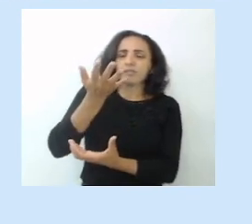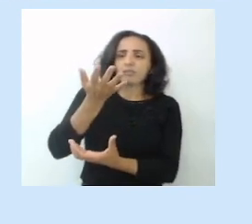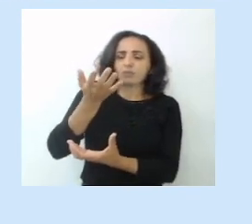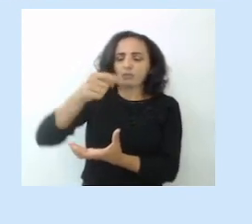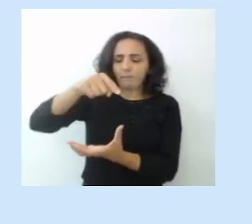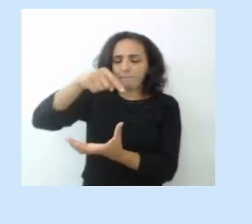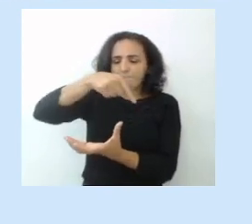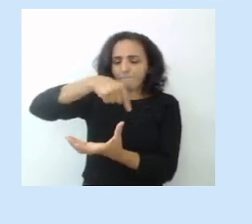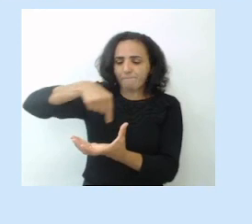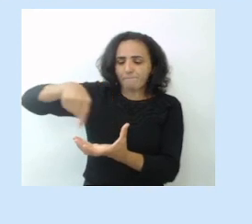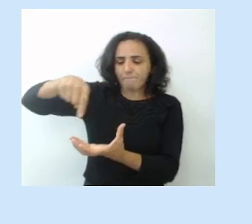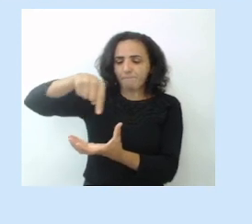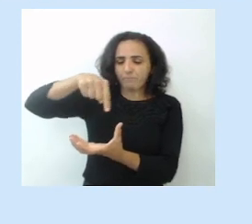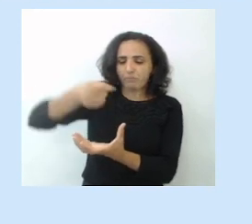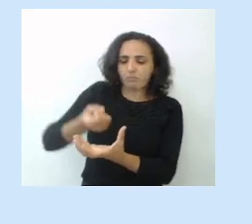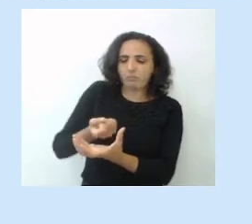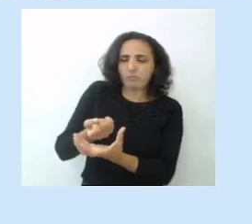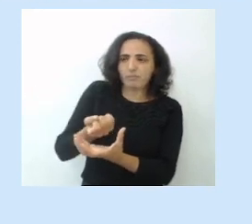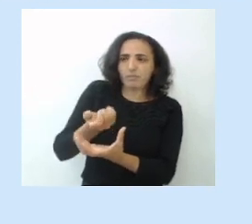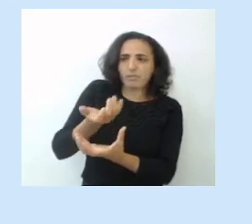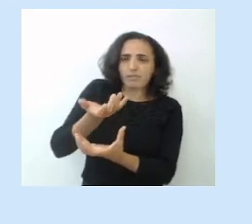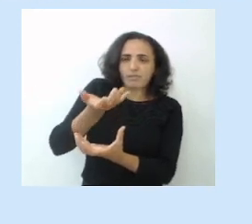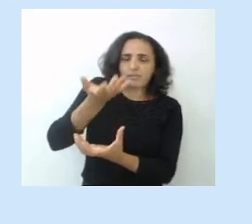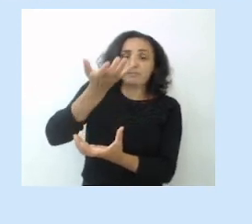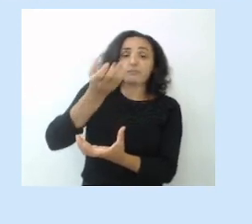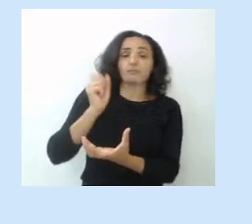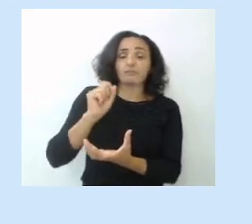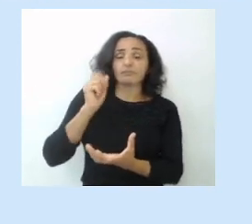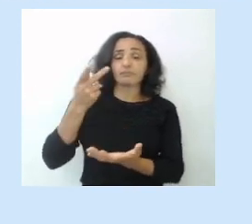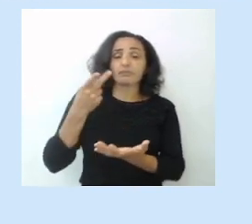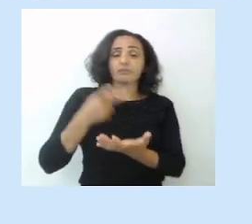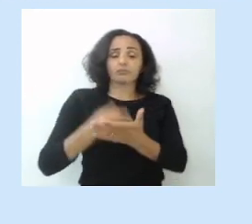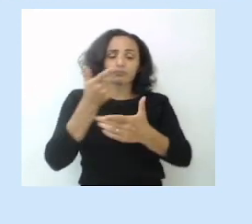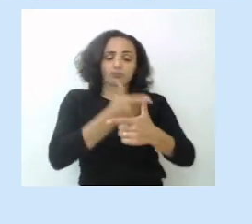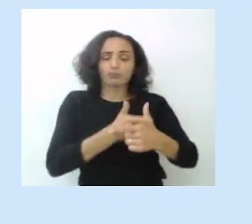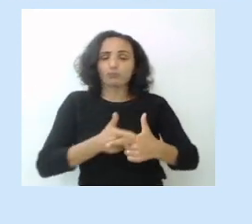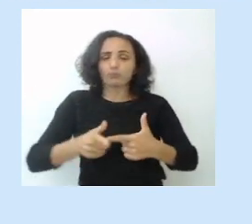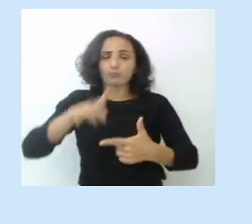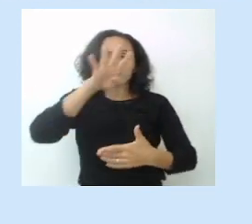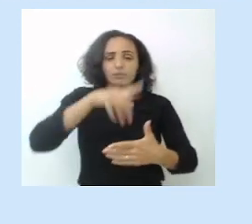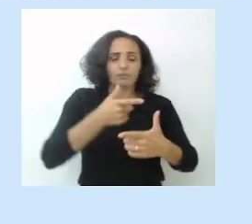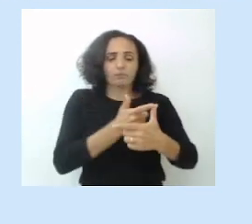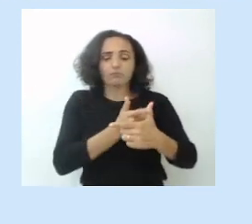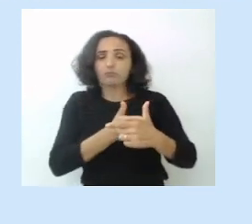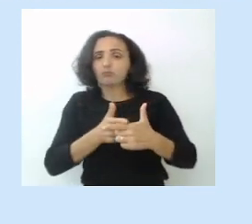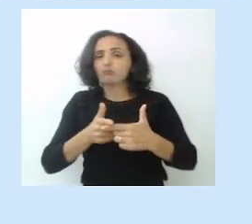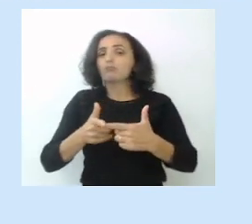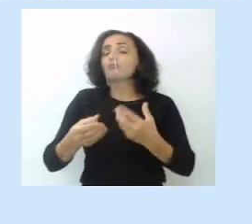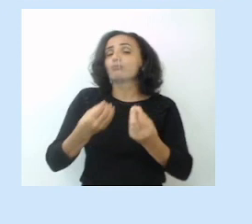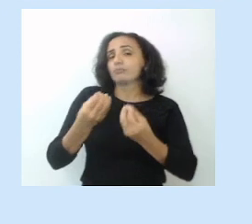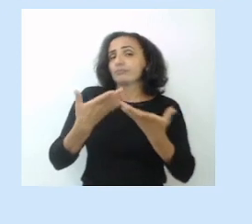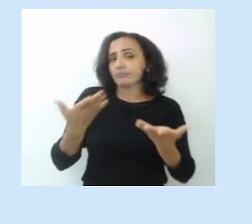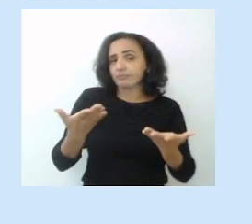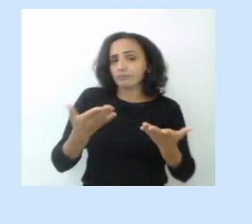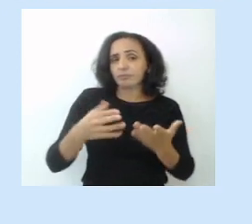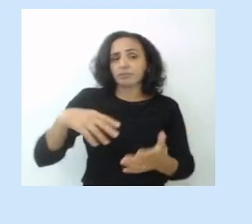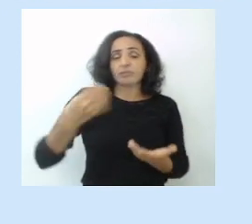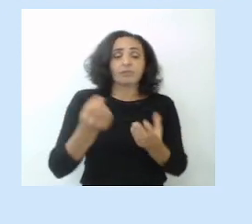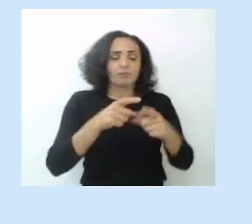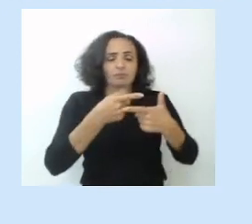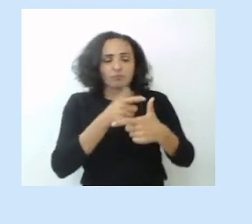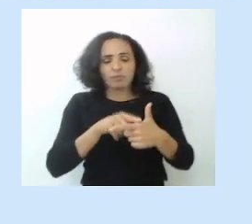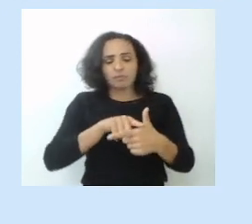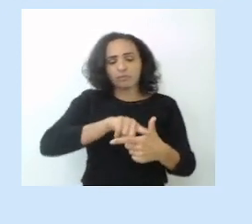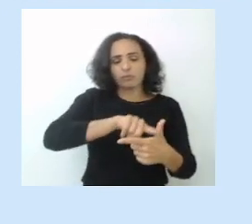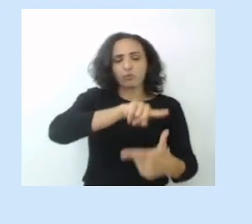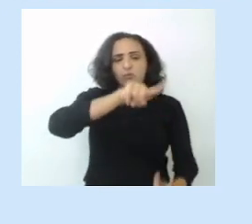uma função quadrática. O gráfico de uma função quadrática é uma curva chamada parábola. E aí